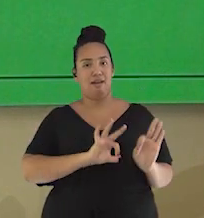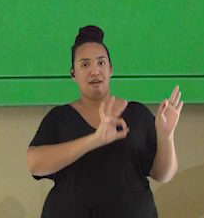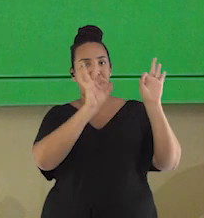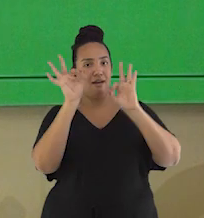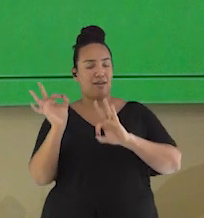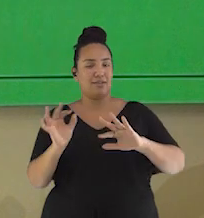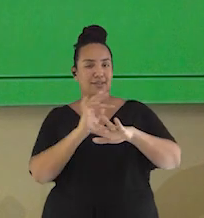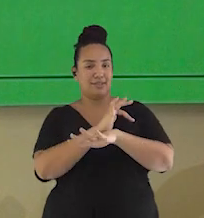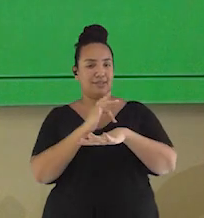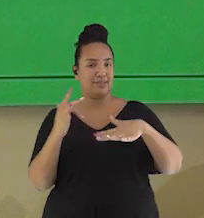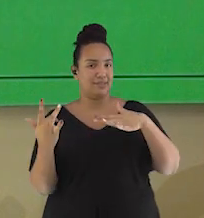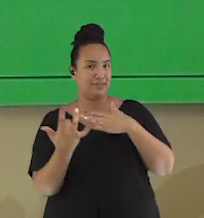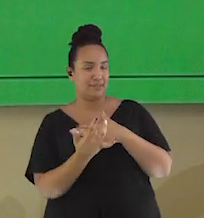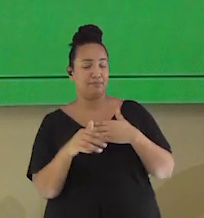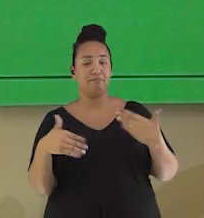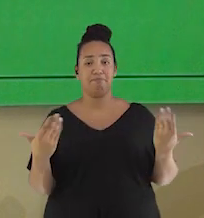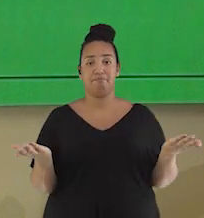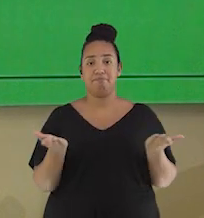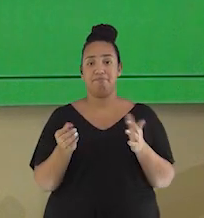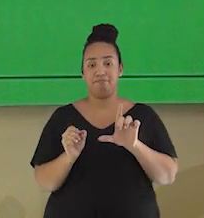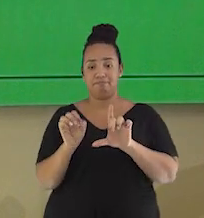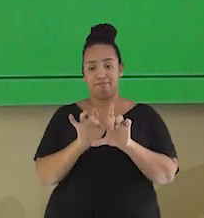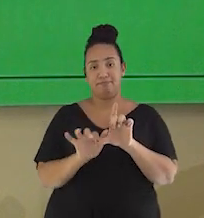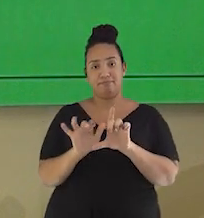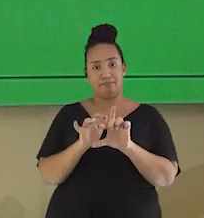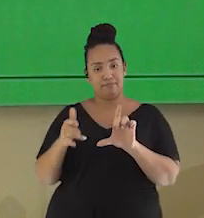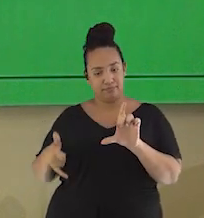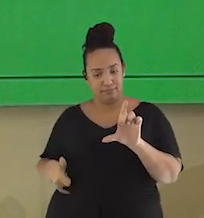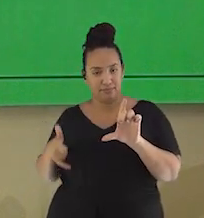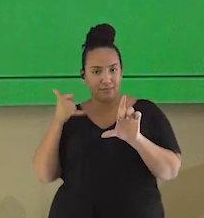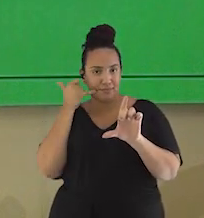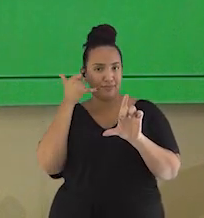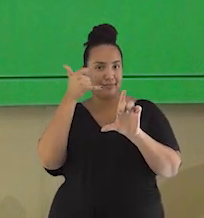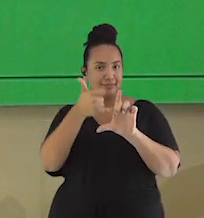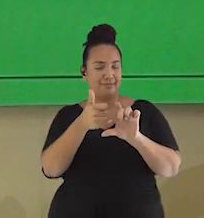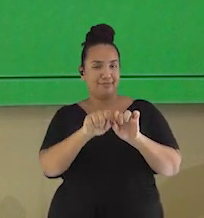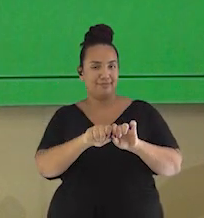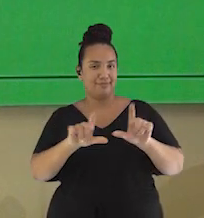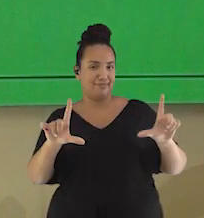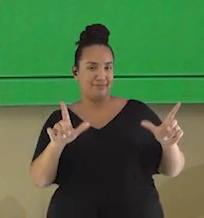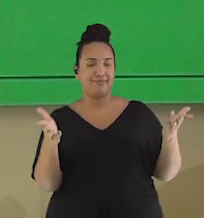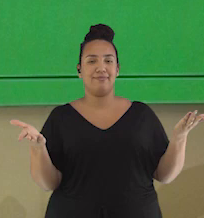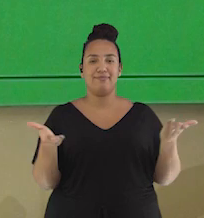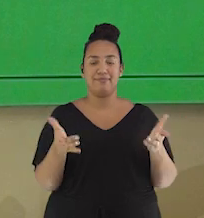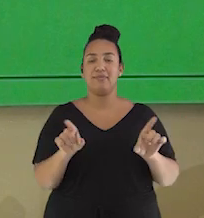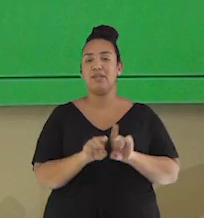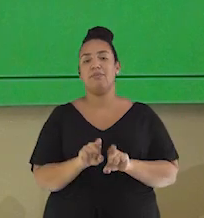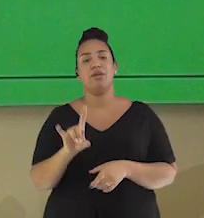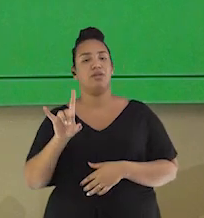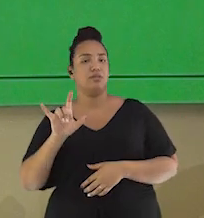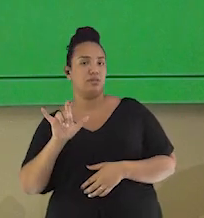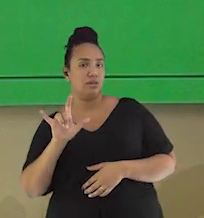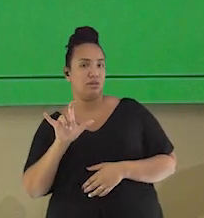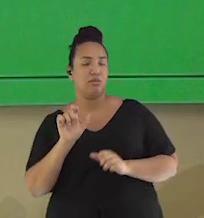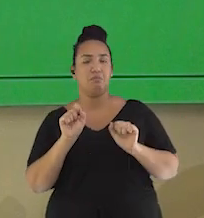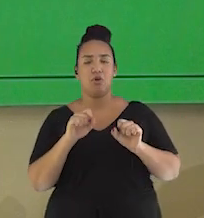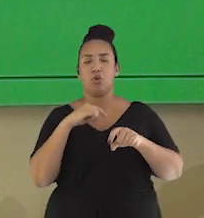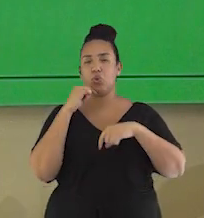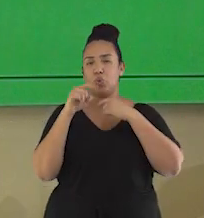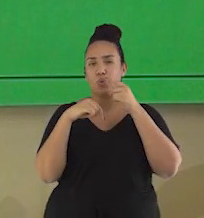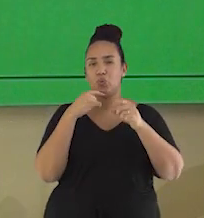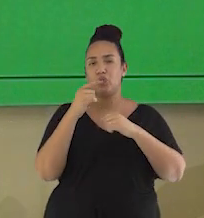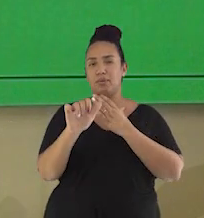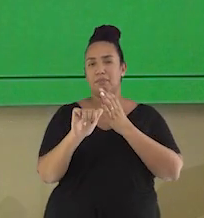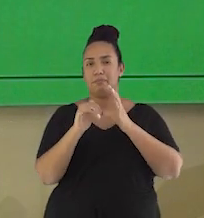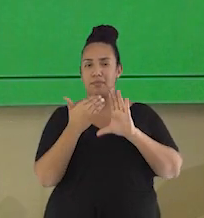rede social. Então pegue seu celular e aponte para o QR Code. Siga o nosso Instagram, envie suas dúvidas